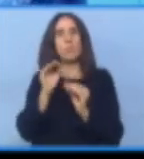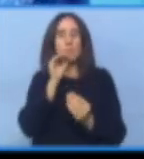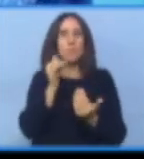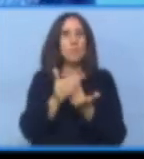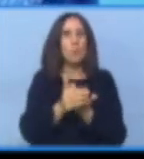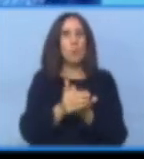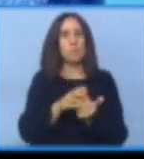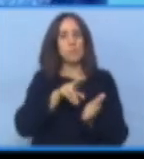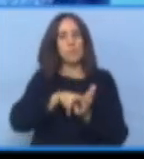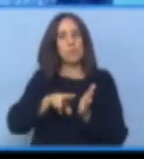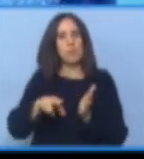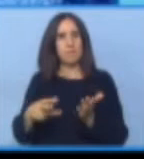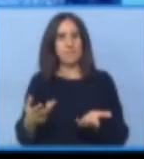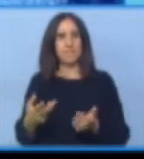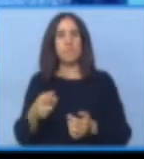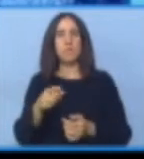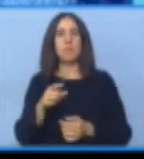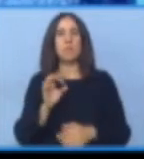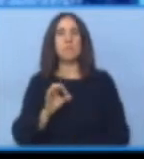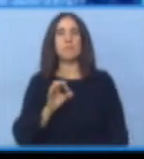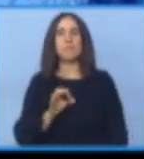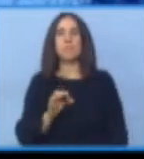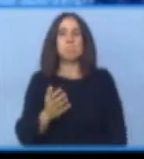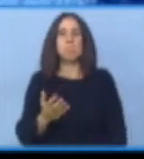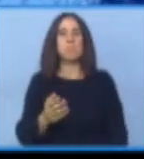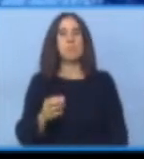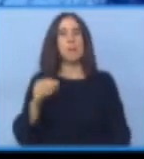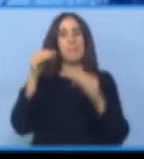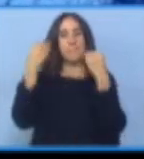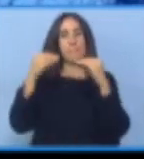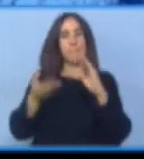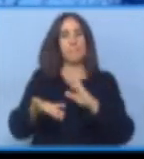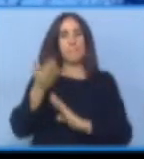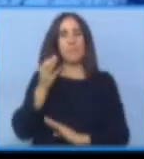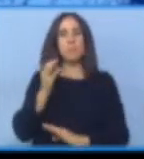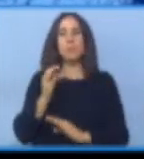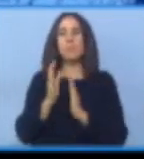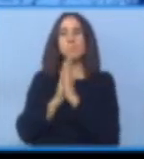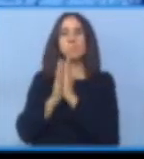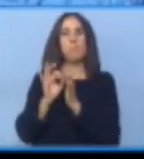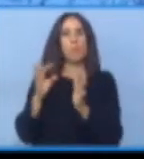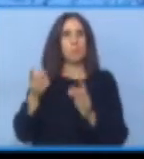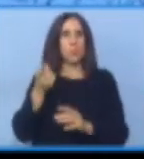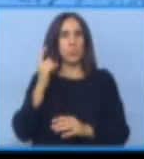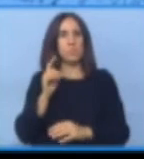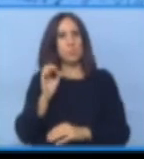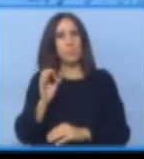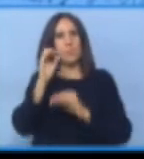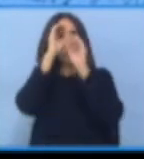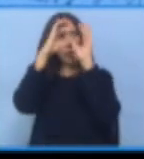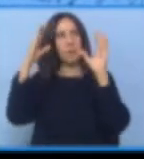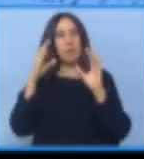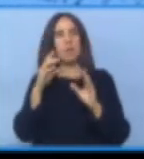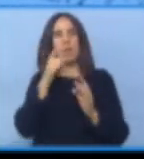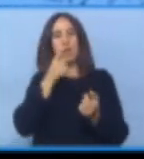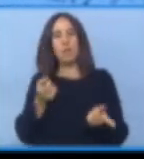ali um funeral. Não tem terá mais de pedagógico do que propriamente de pagão, mas é esta ideia de tentar